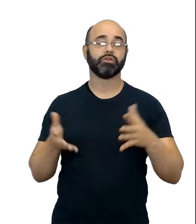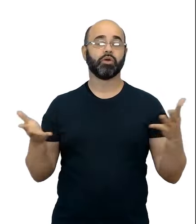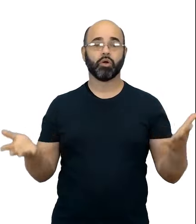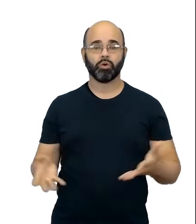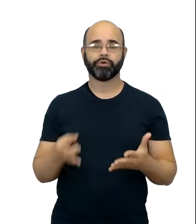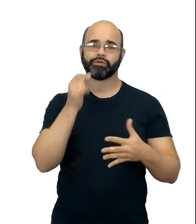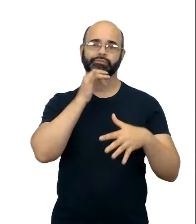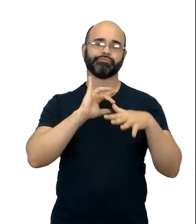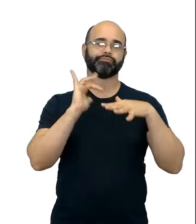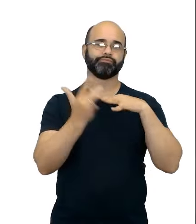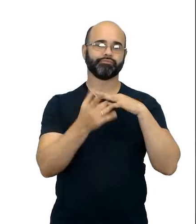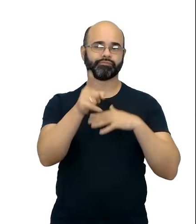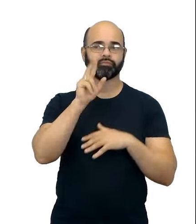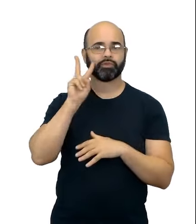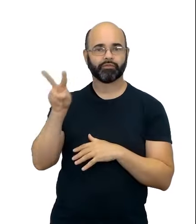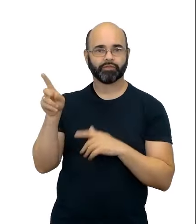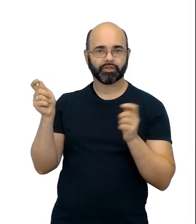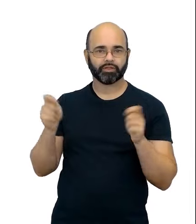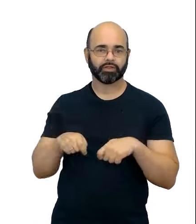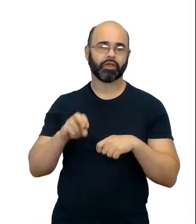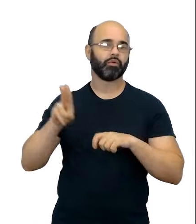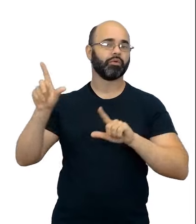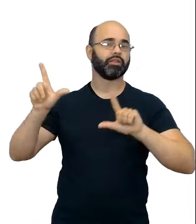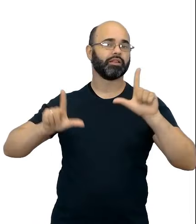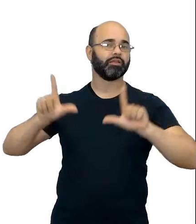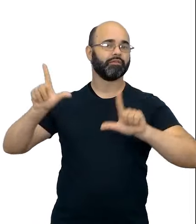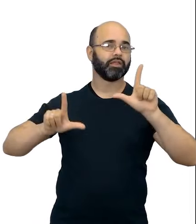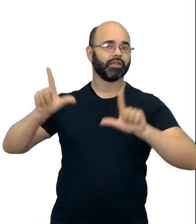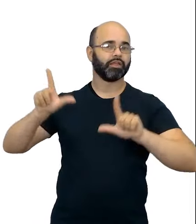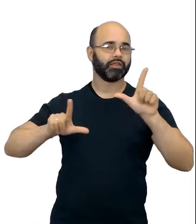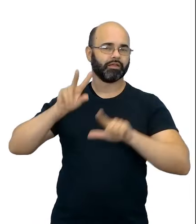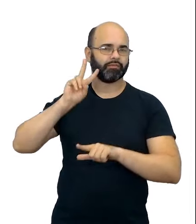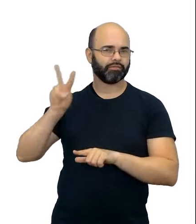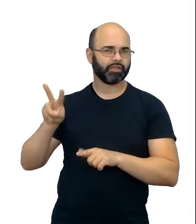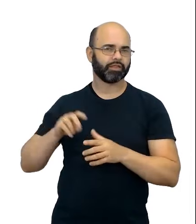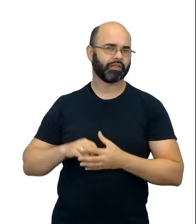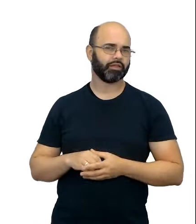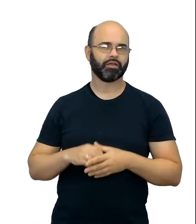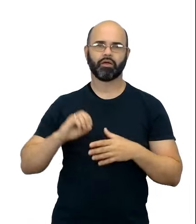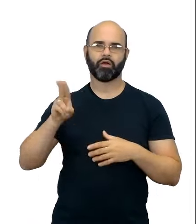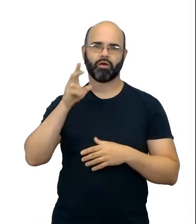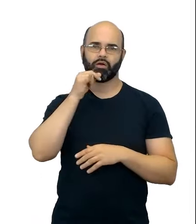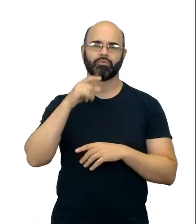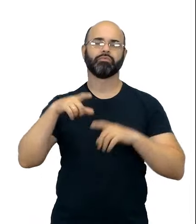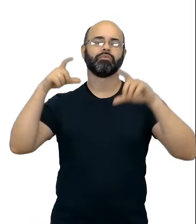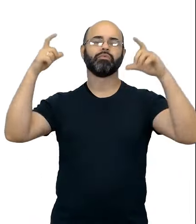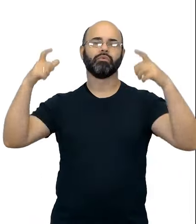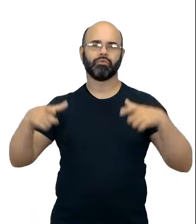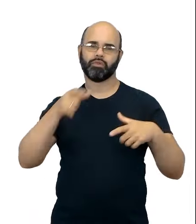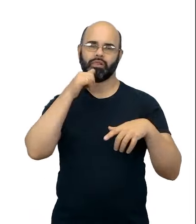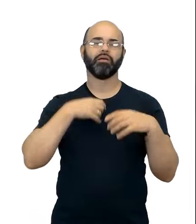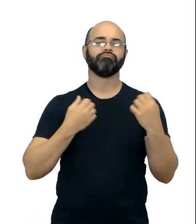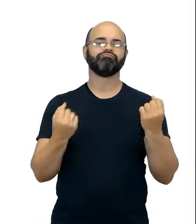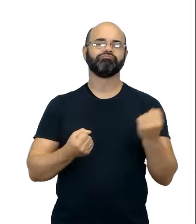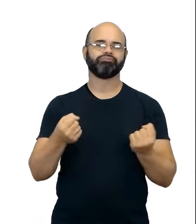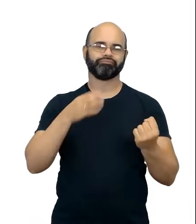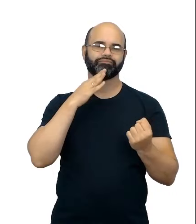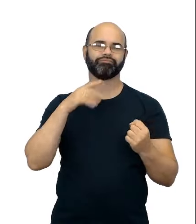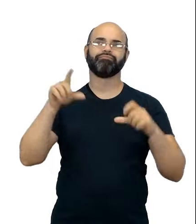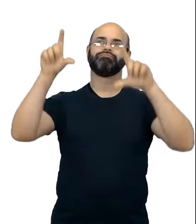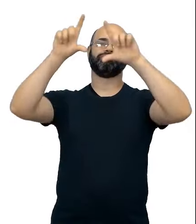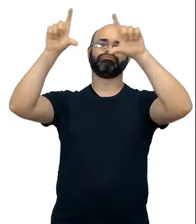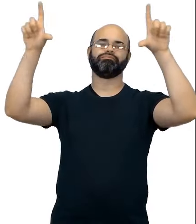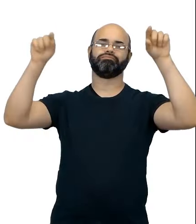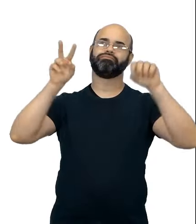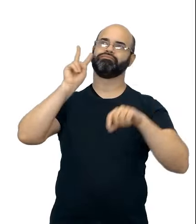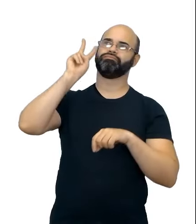redes sociais, estão na TV, estão em outdoors, muitas vezes, né? E estão